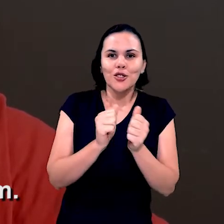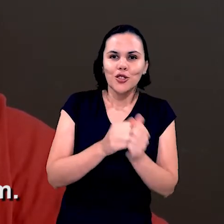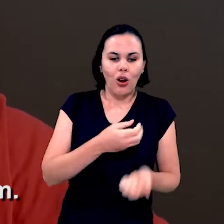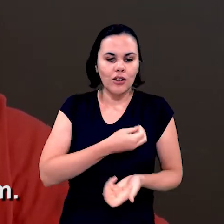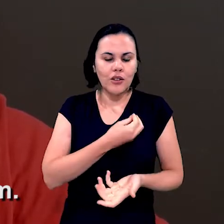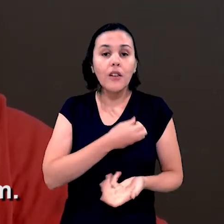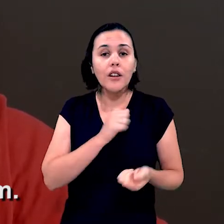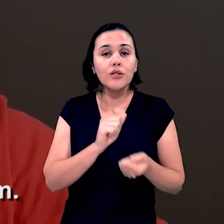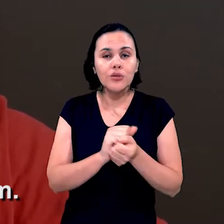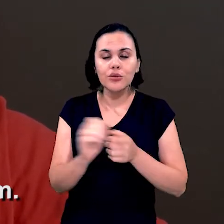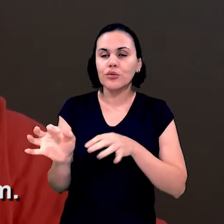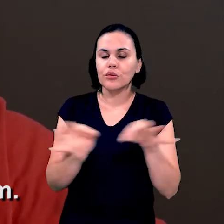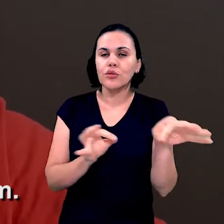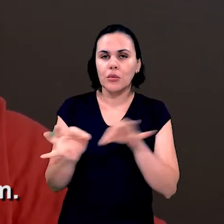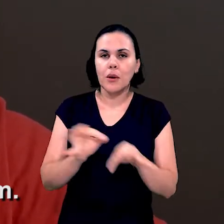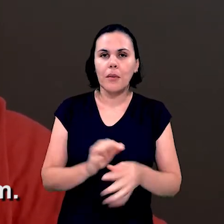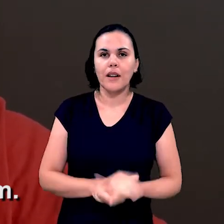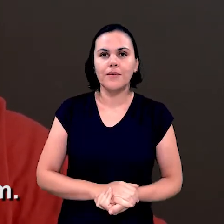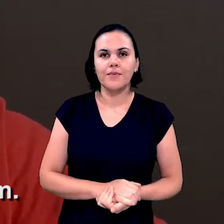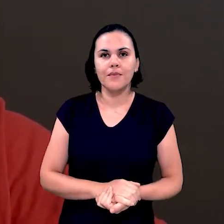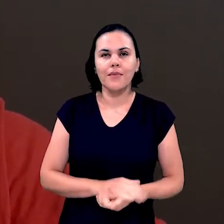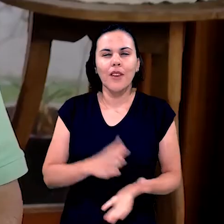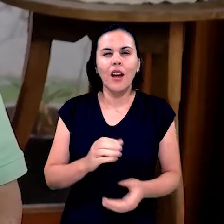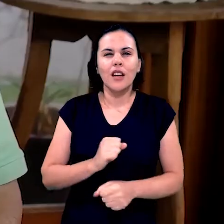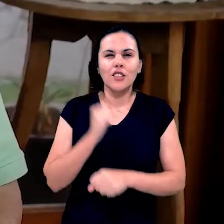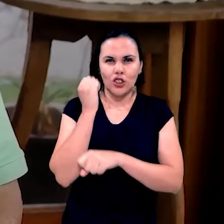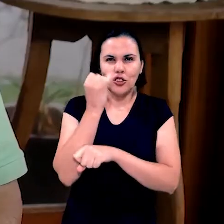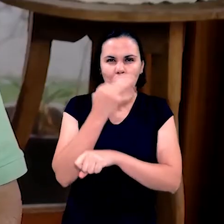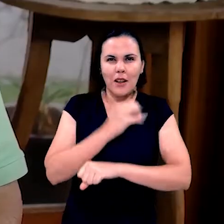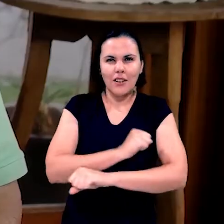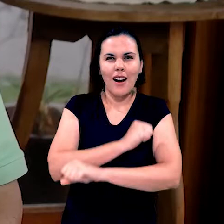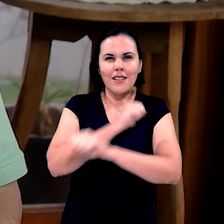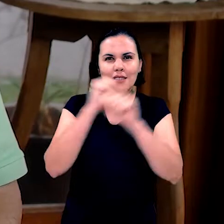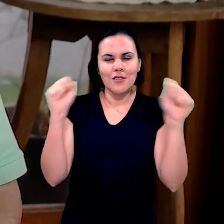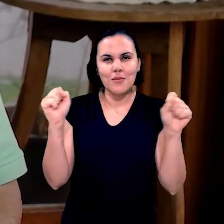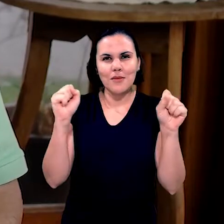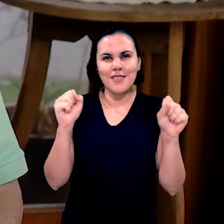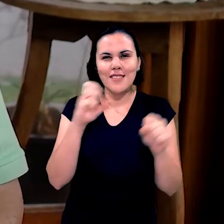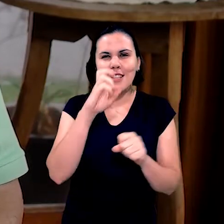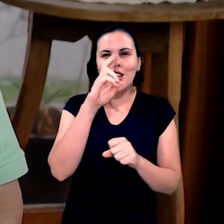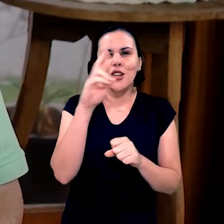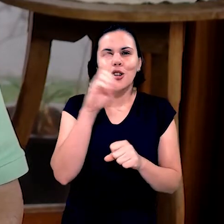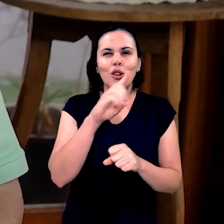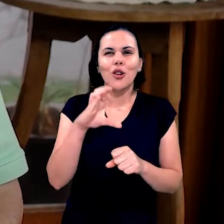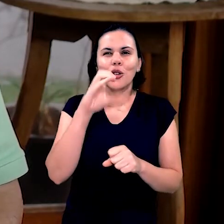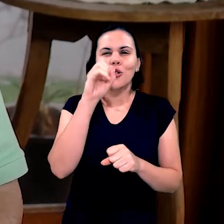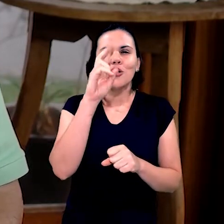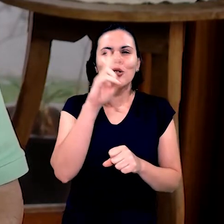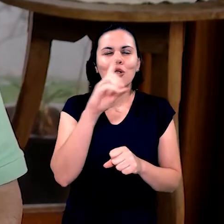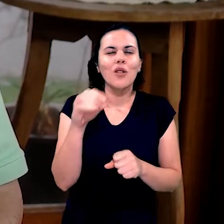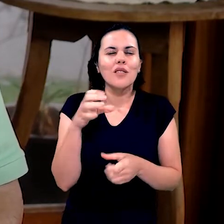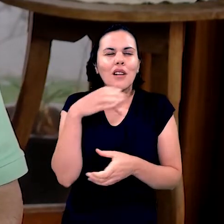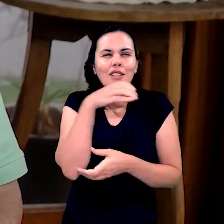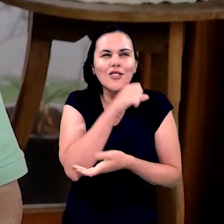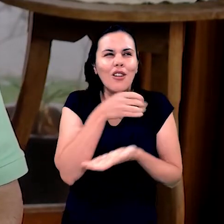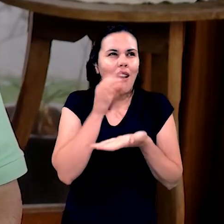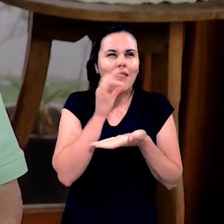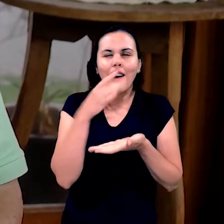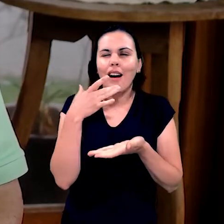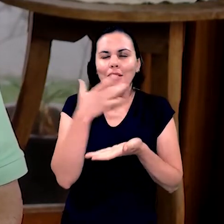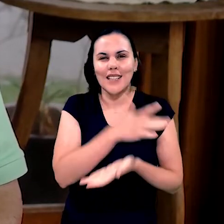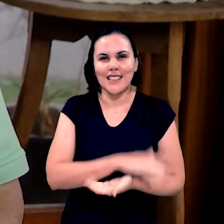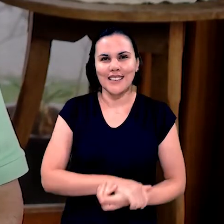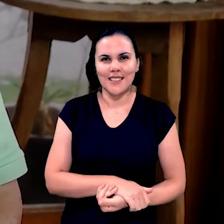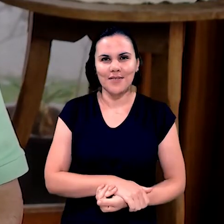contemplando, né, todo esse momento, todo esse preparo que as pessoas fazem. Quando sai de manhã da madrugada, o cuscuz vem quentinho, tomando com